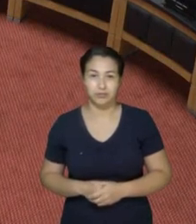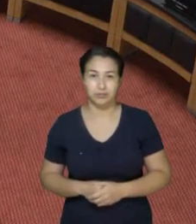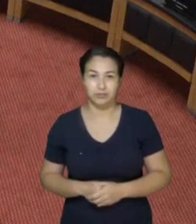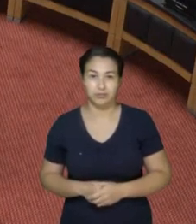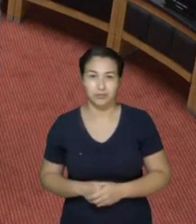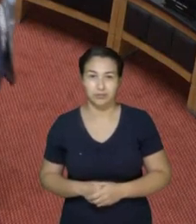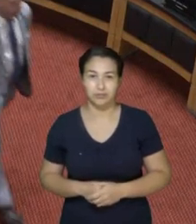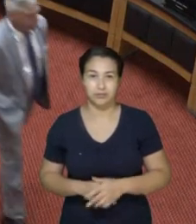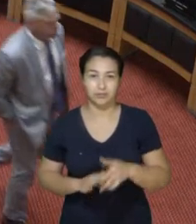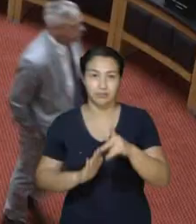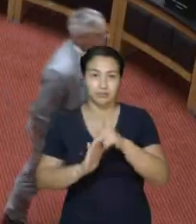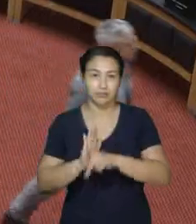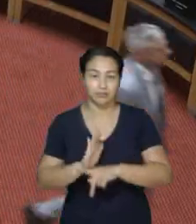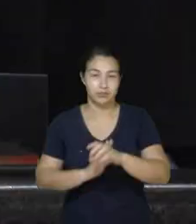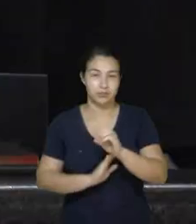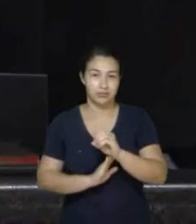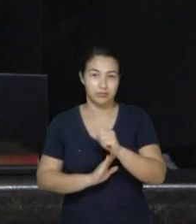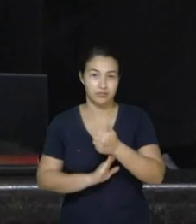Projeto